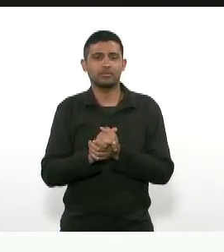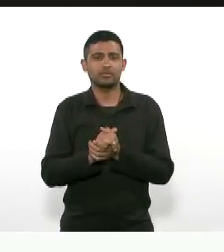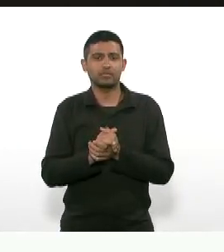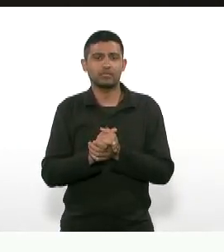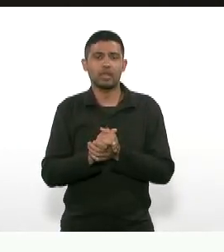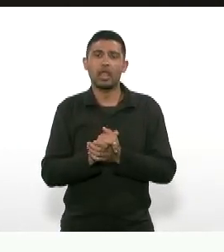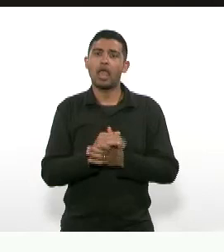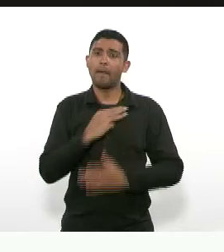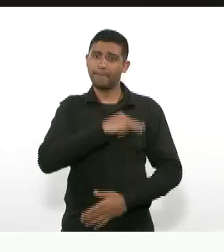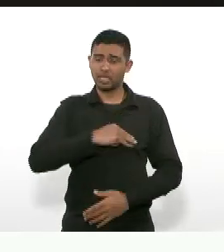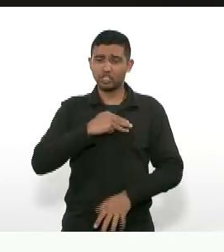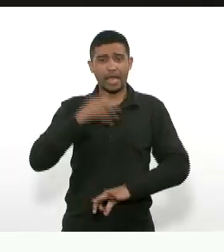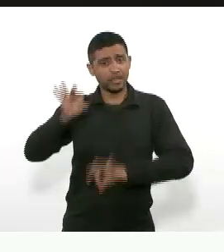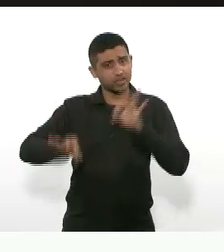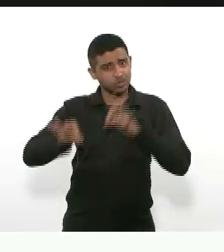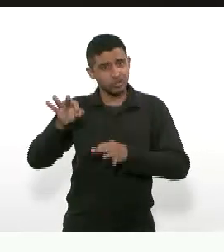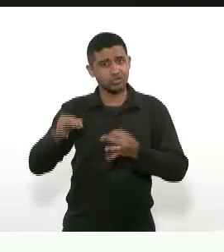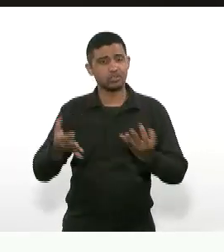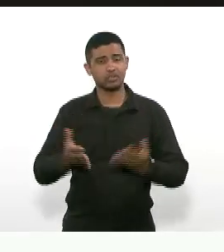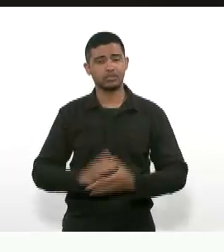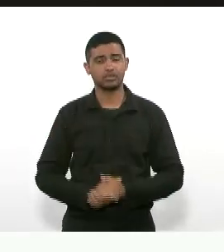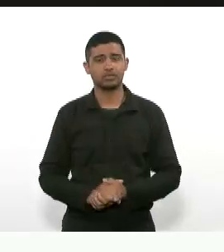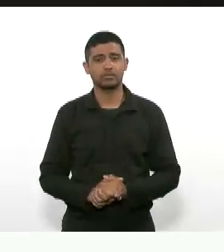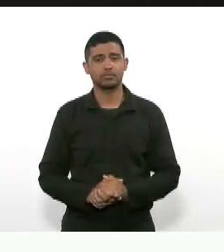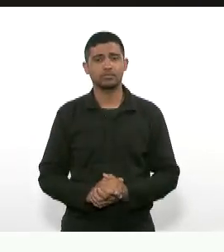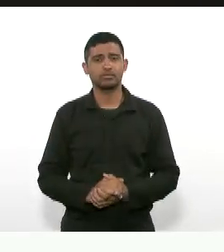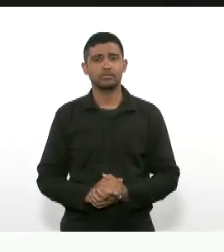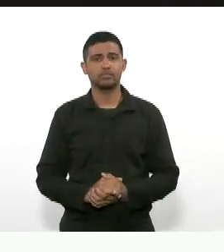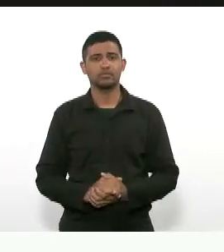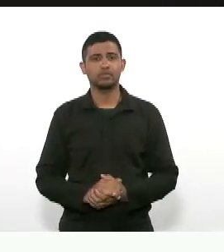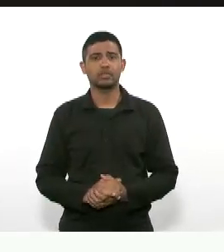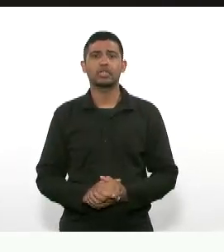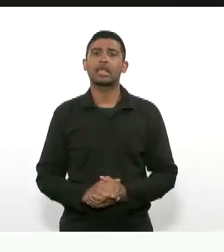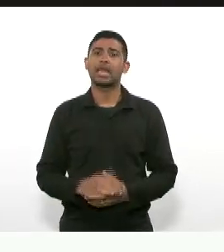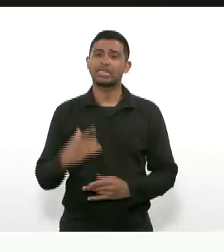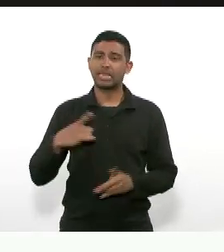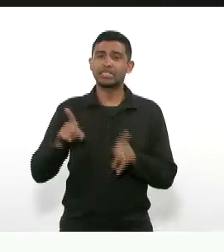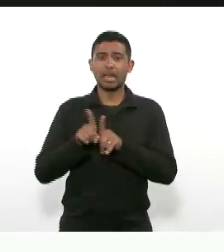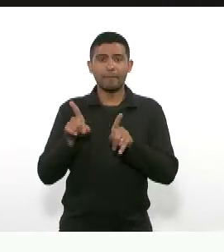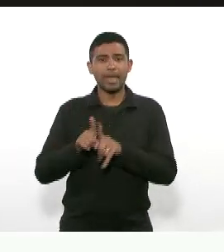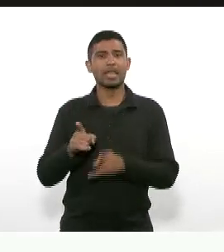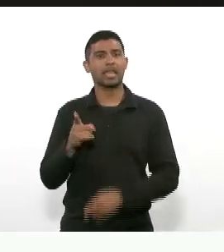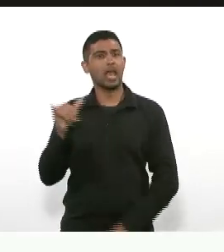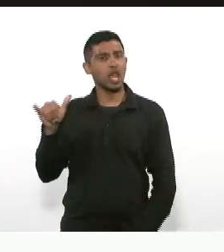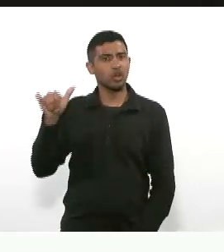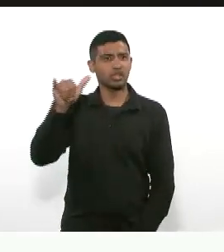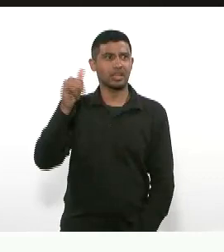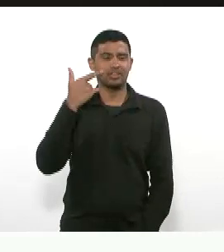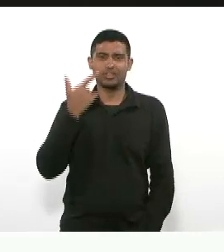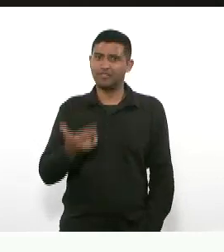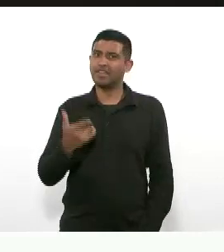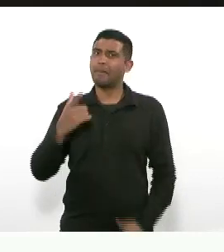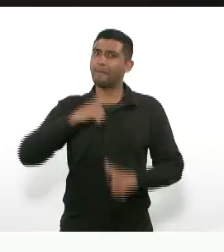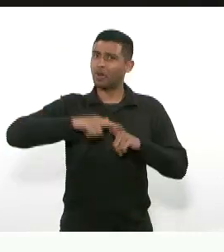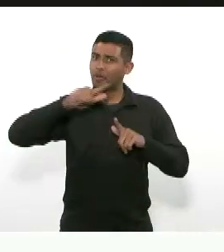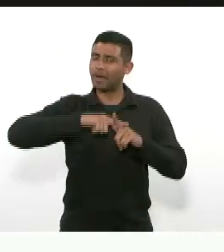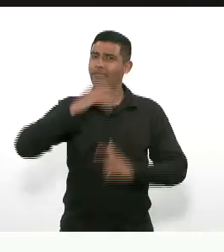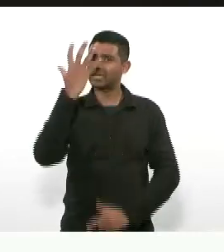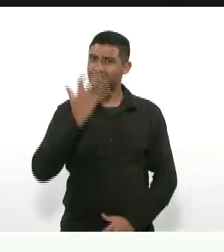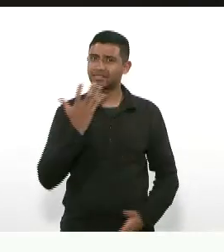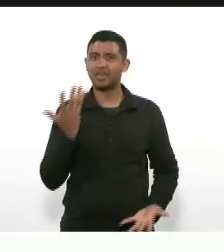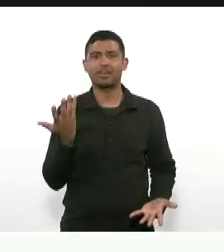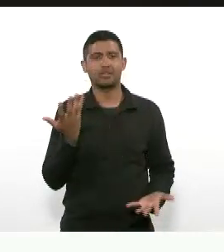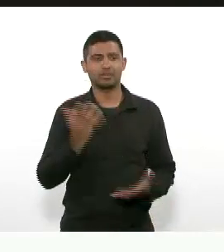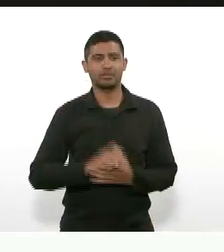da Justiça, né, da Aeronáutica. Então, nós temos um problema sério, até mesmo porque a